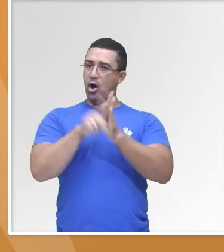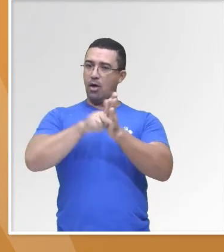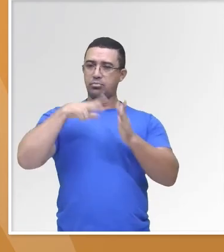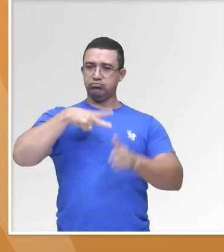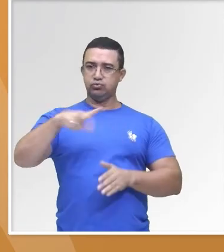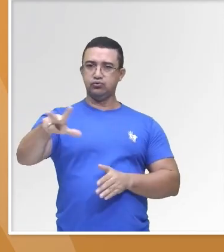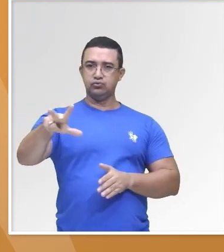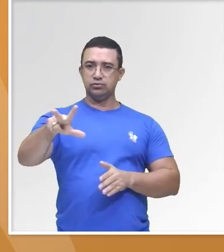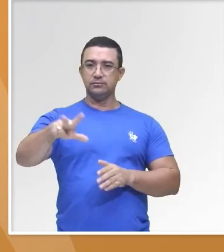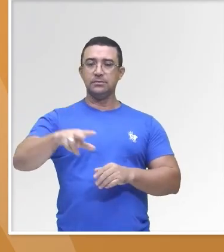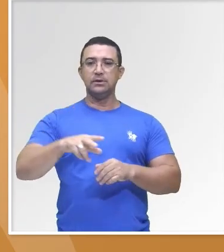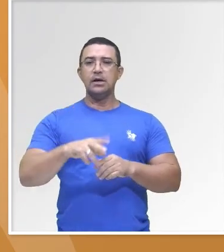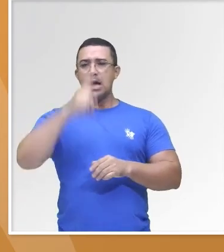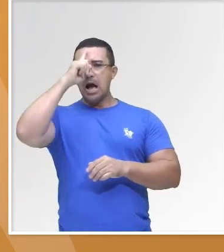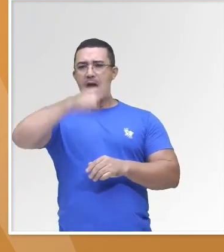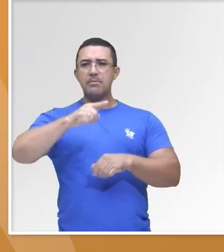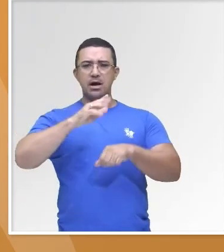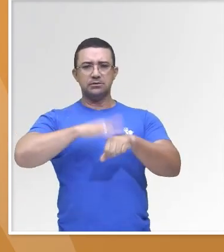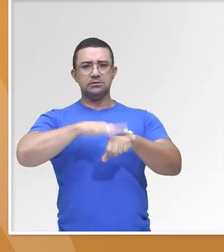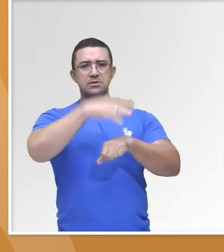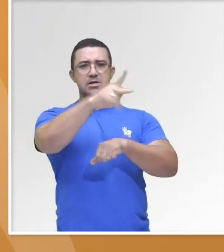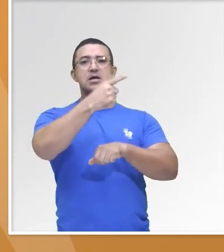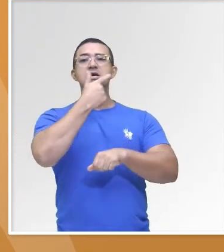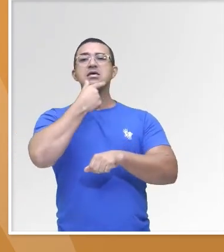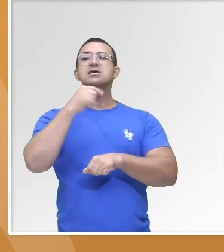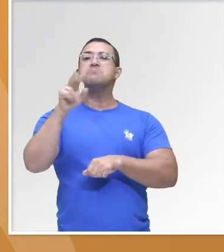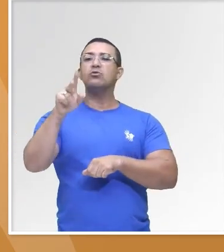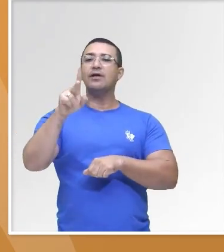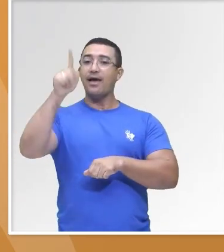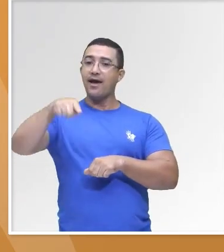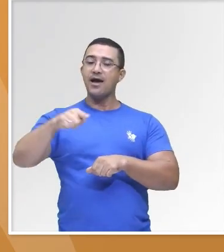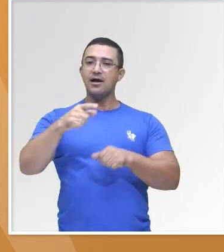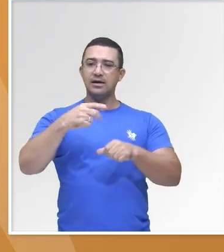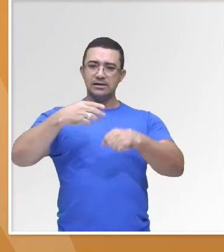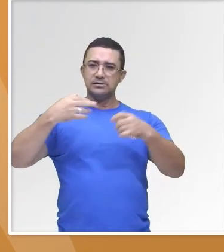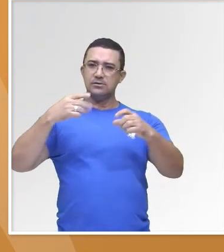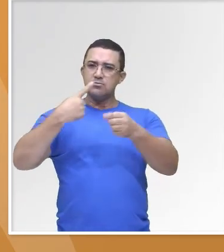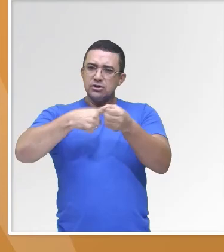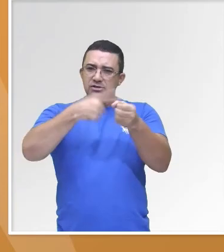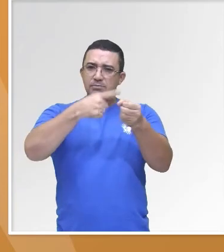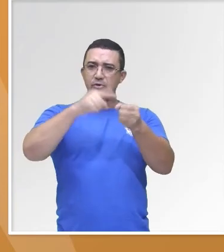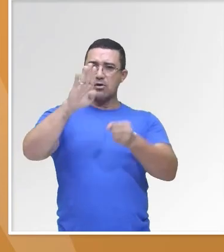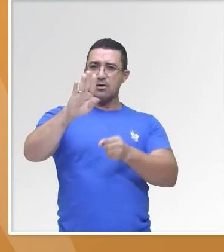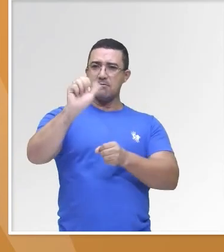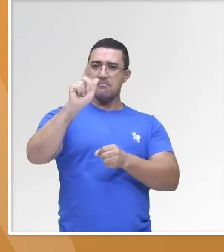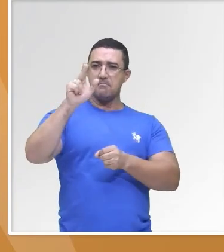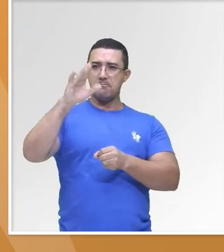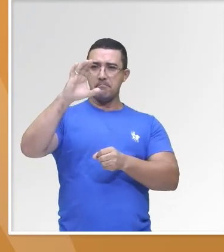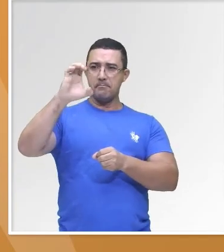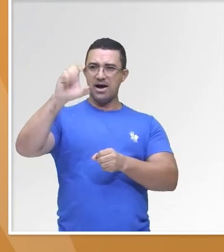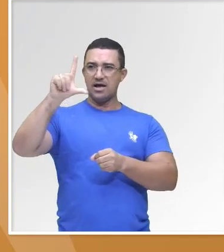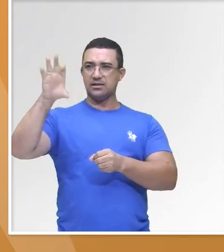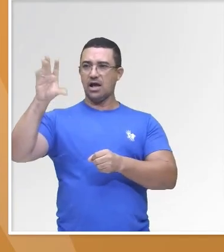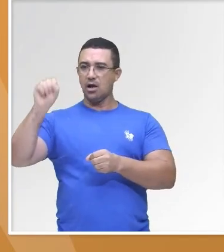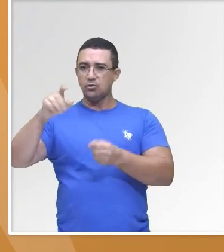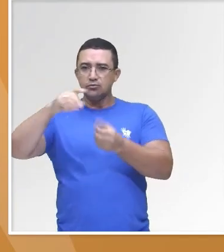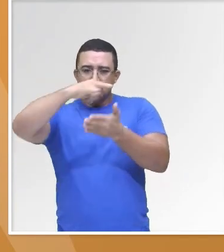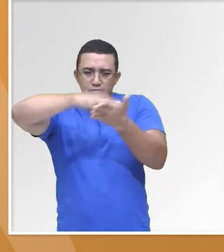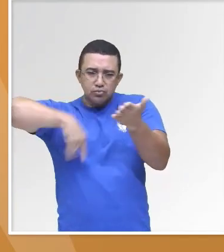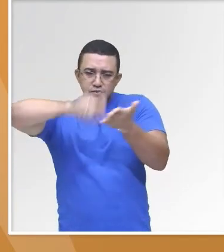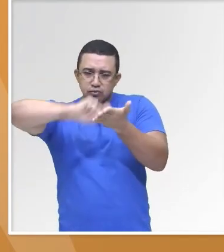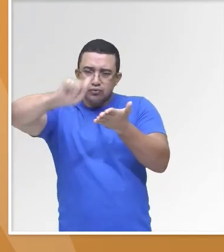manda o irmão dele, aonde hoje é a cidade de Barcelos, assinar um acordo lá com os representantes da